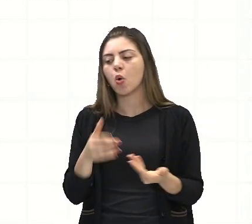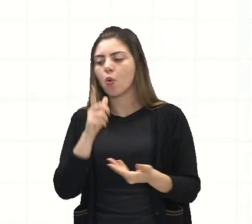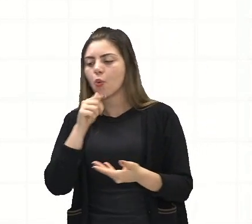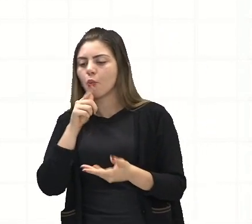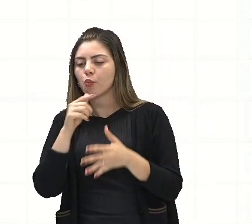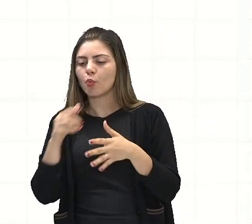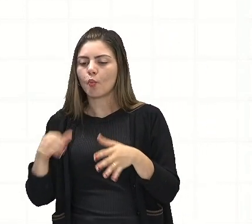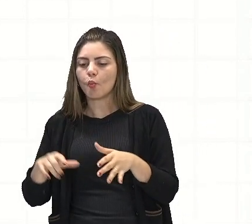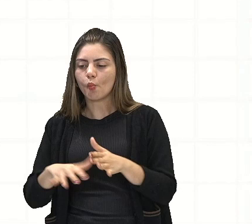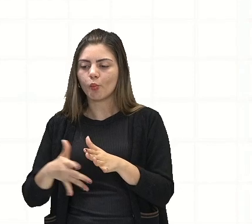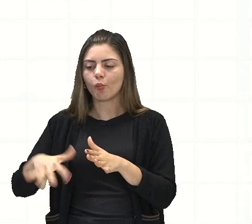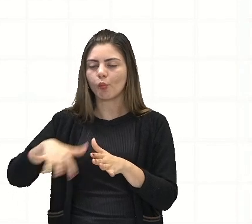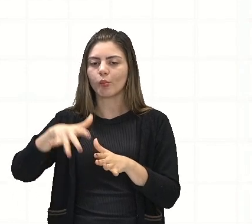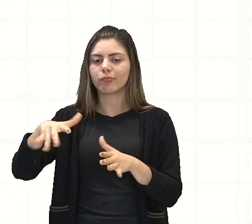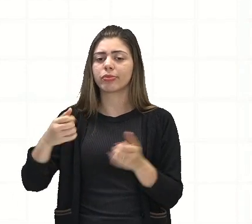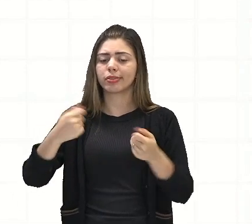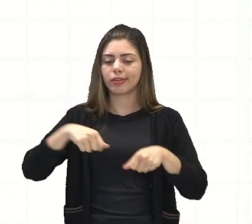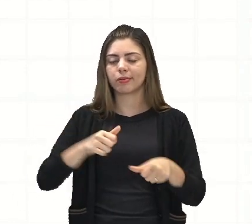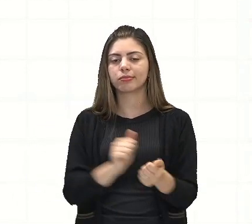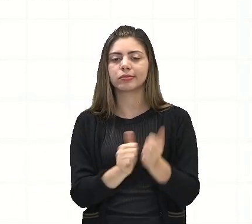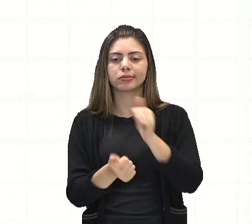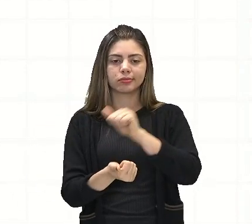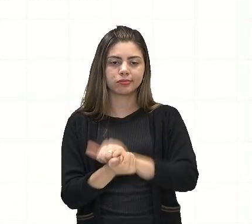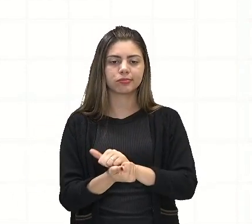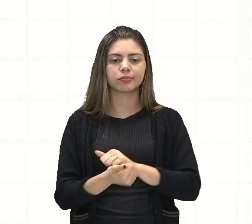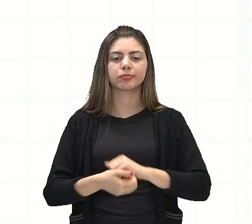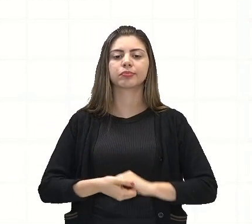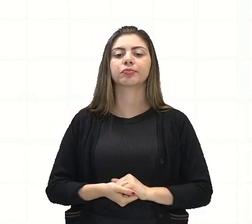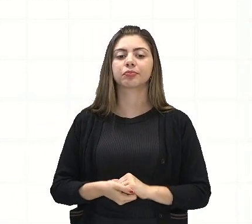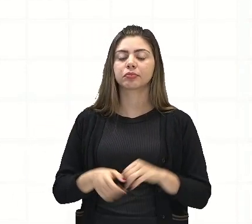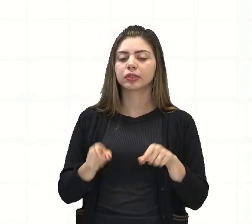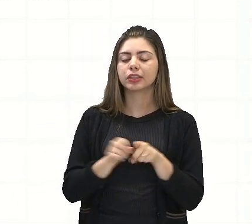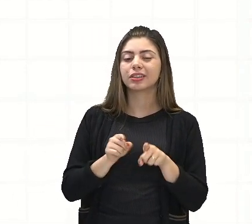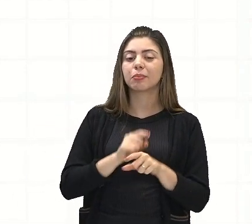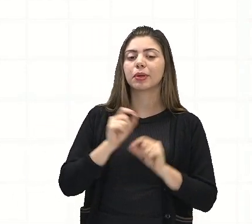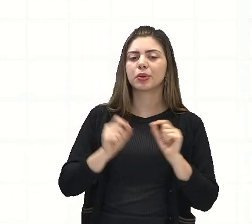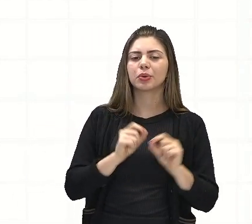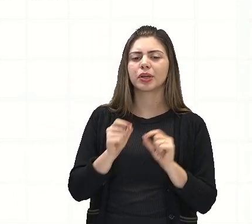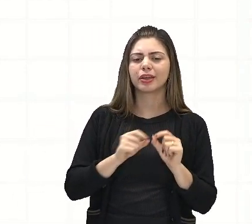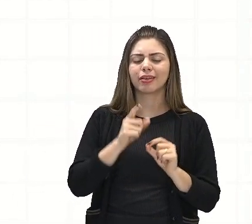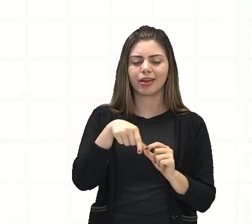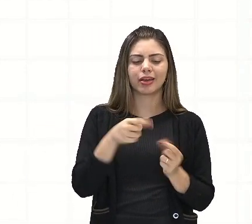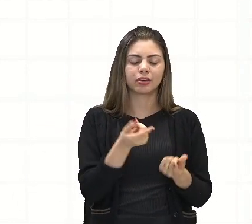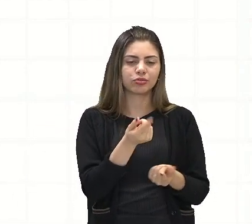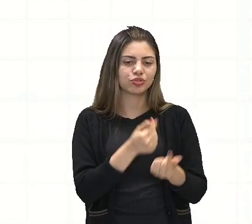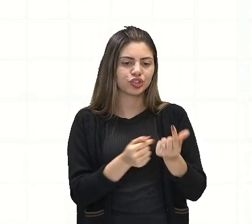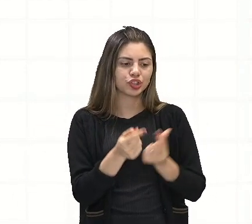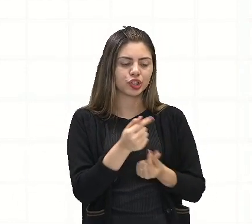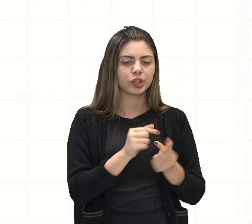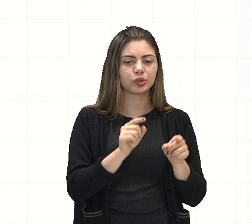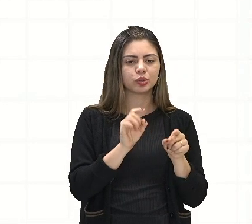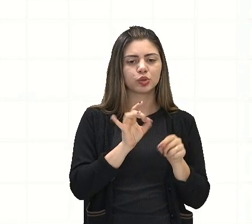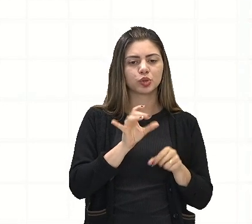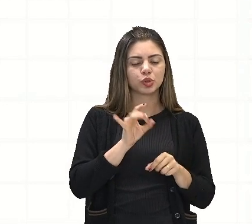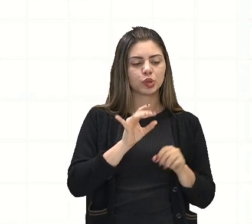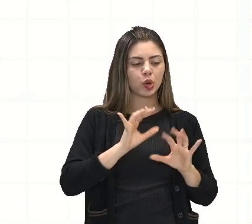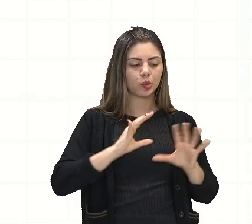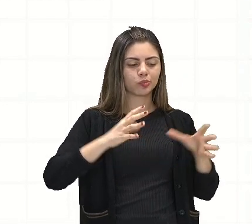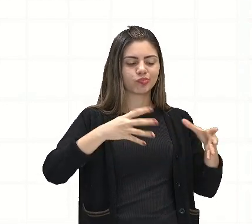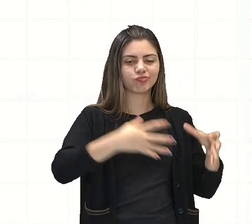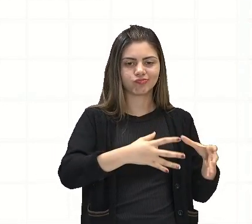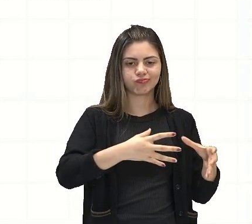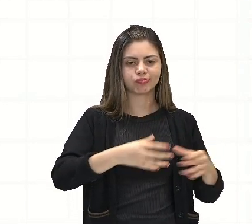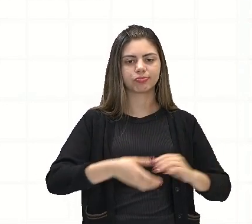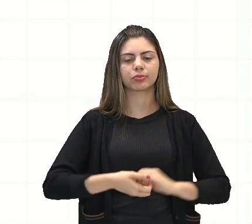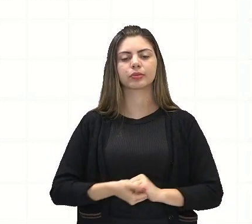suas necessidades. E também eu tenho aí o isolamento econômico. Dentro desses saberes dos ribeirinhos, nós